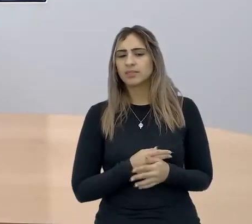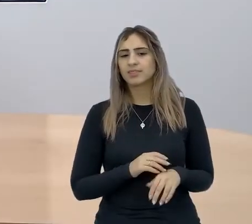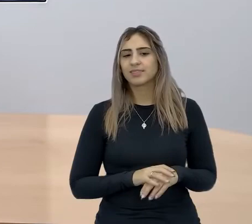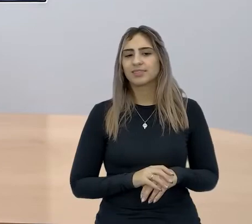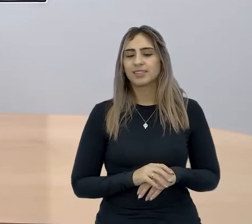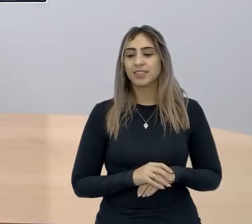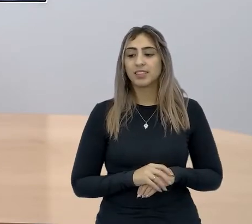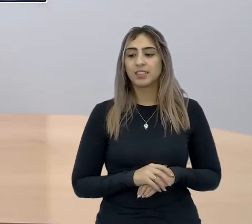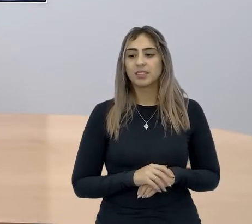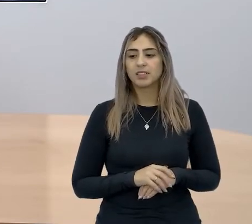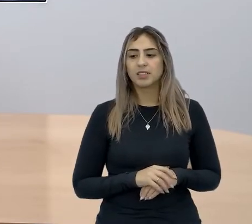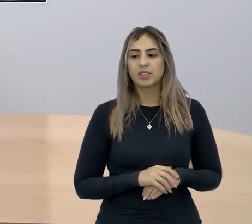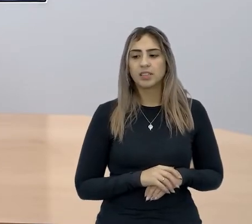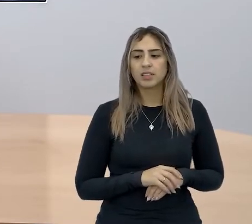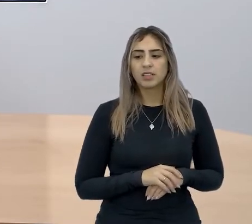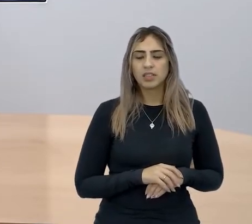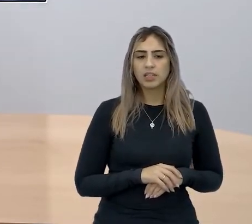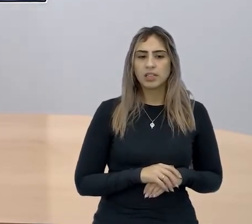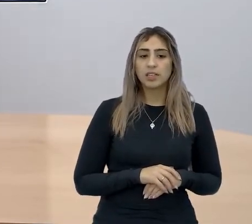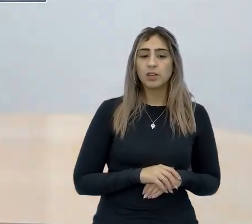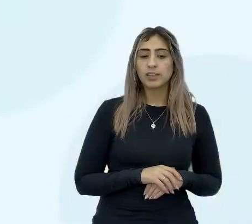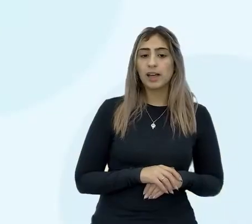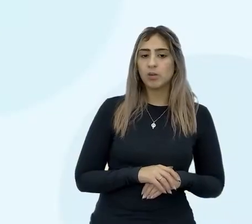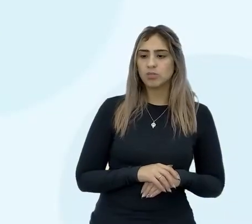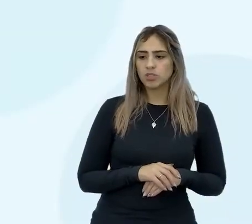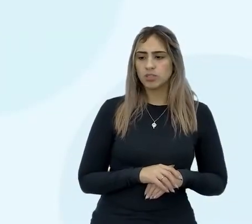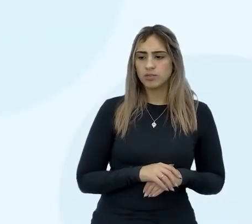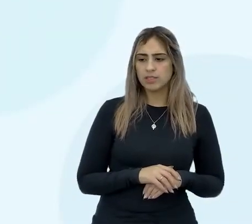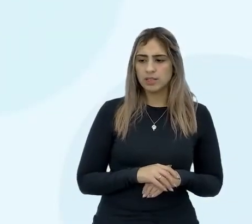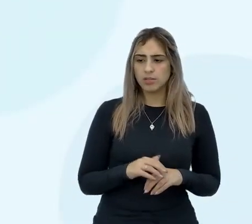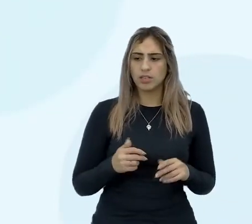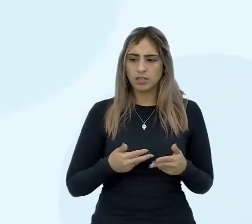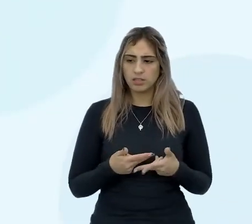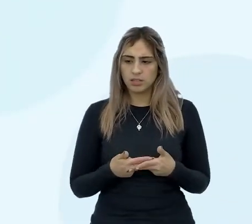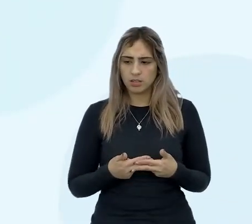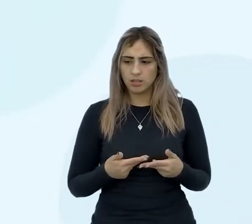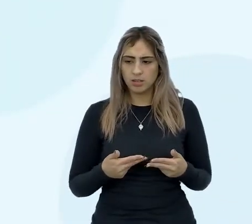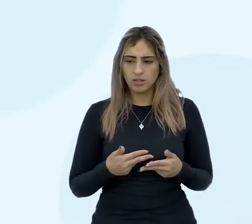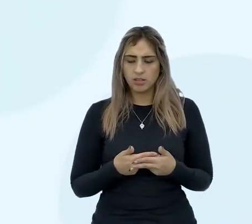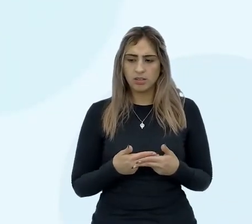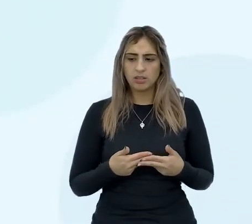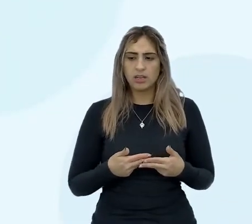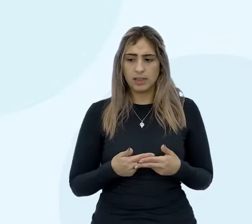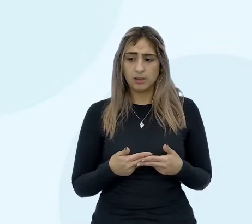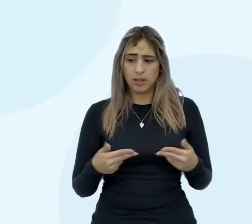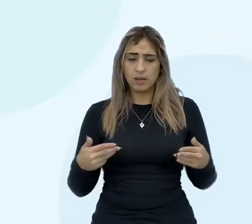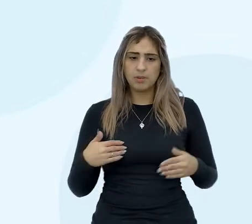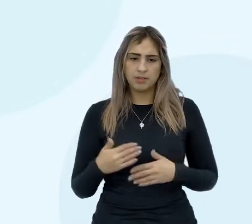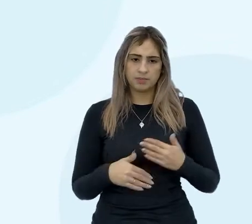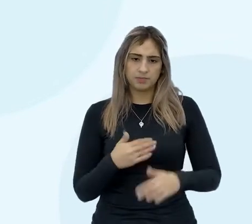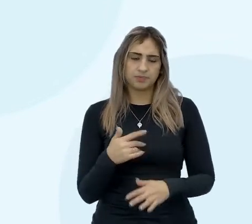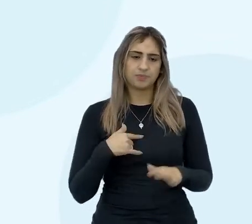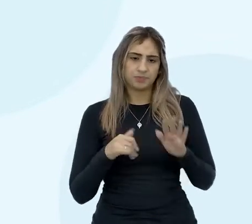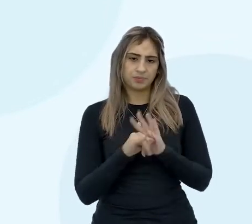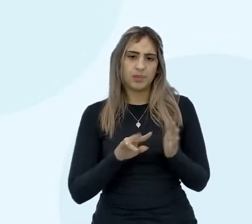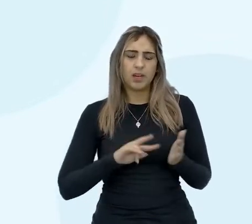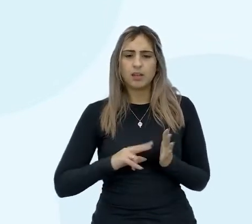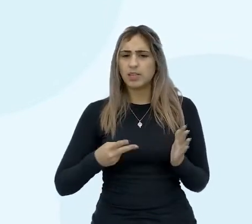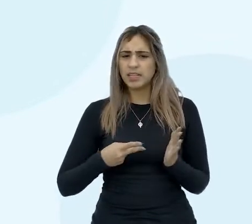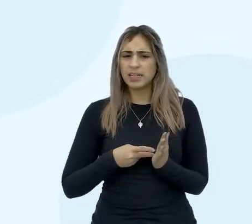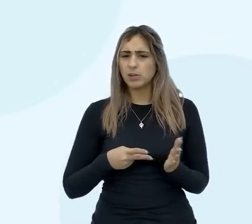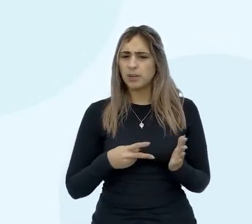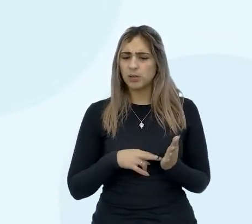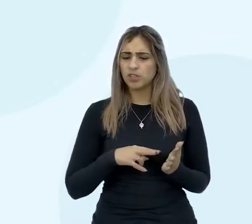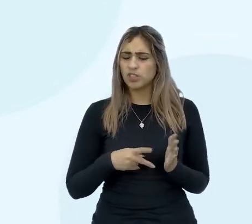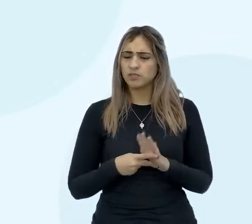Obrigada. Tomei um susto agora. Então a palavra homo, ela tem um radical que significa